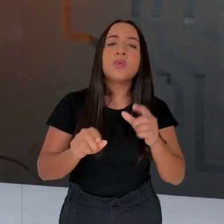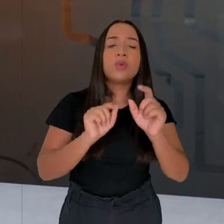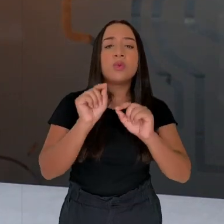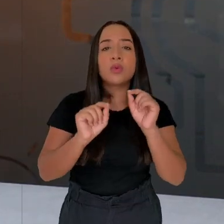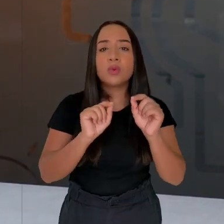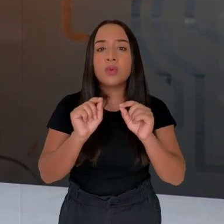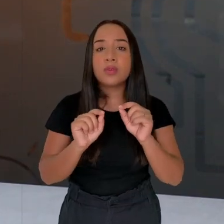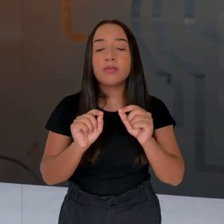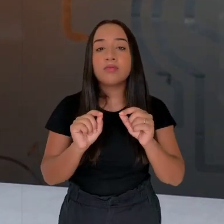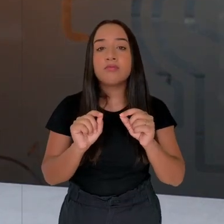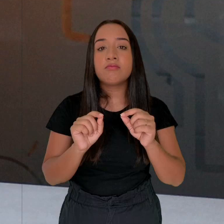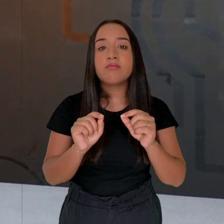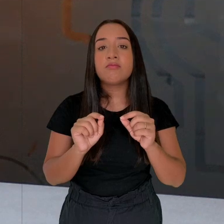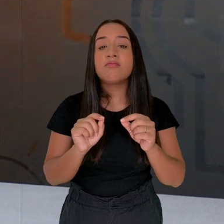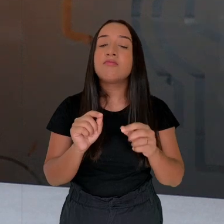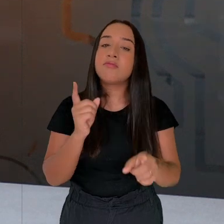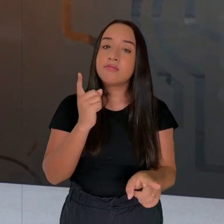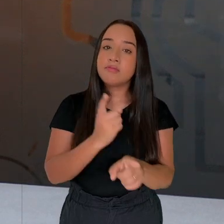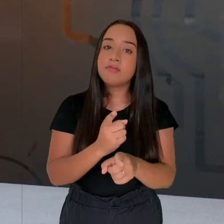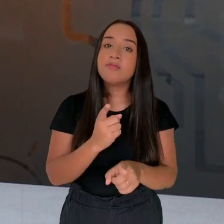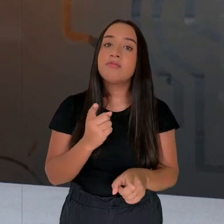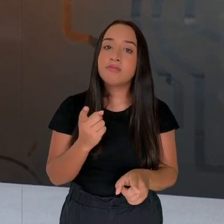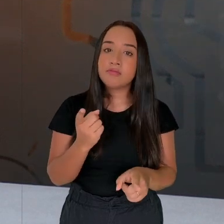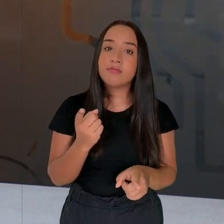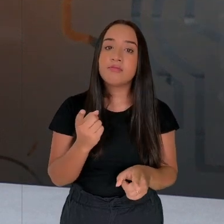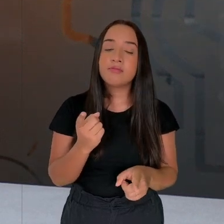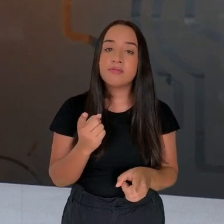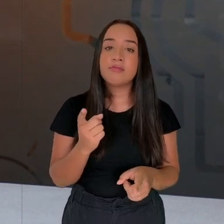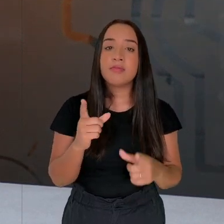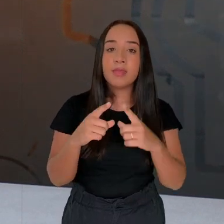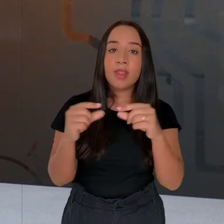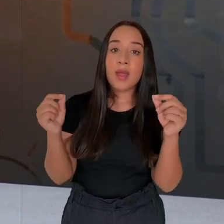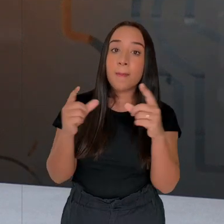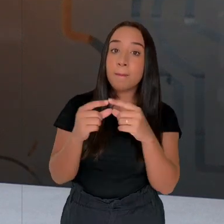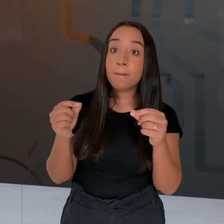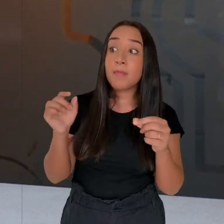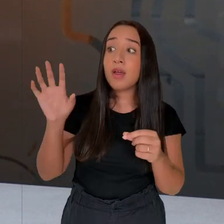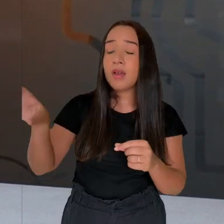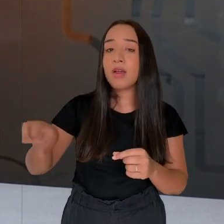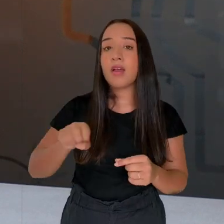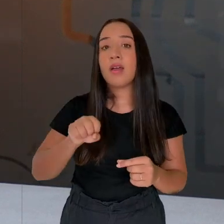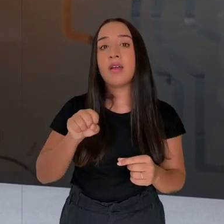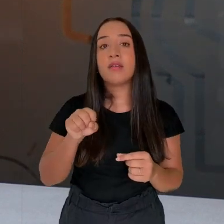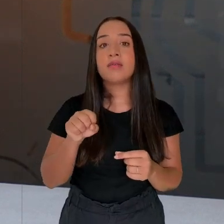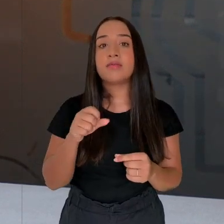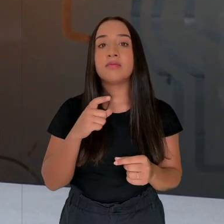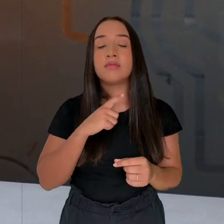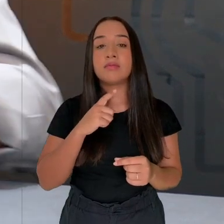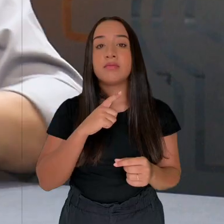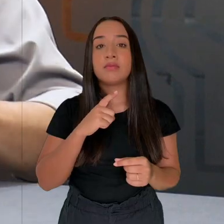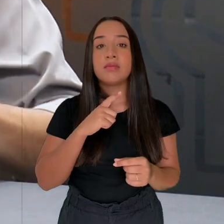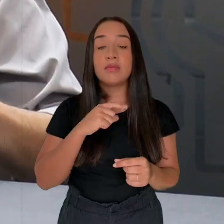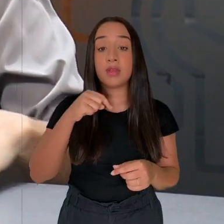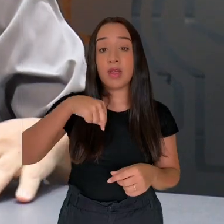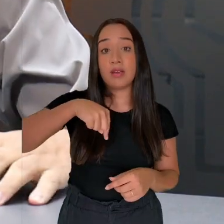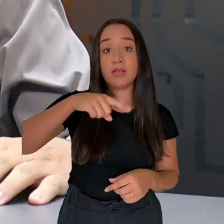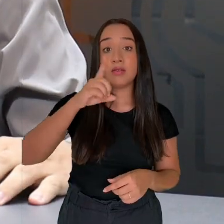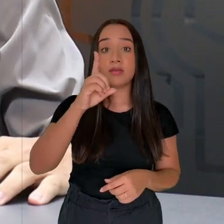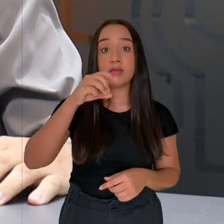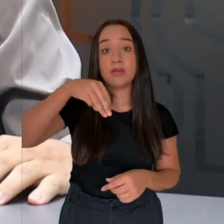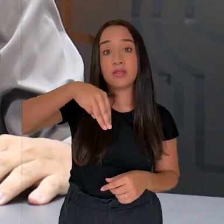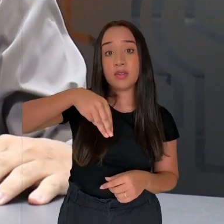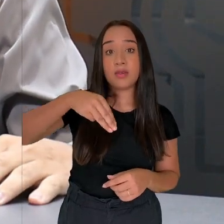é unificado para que quem ganhe seja o cliente. Então o equipamento chega aqui, a gente